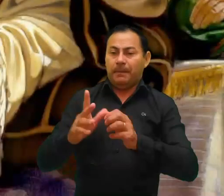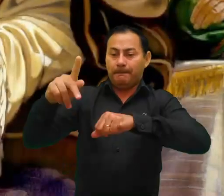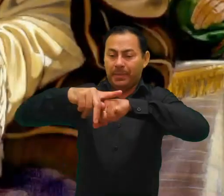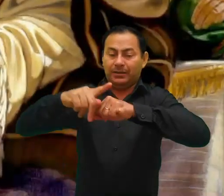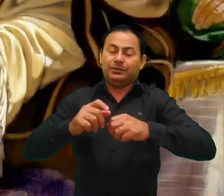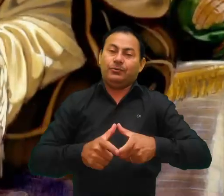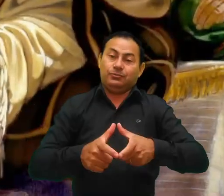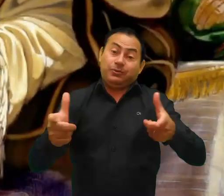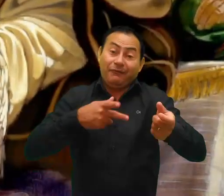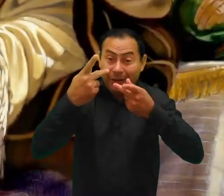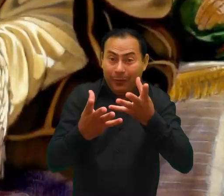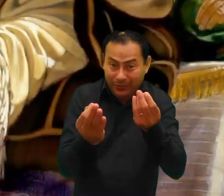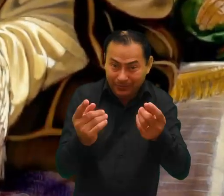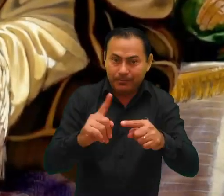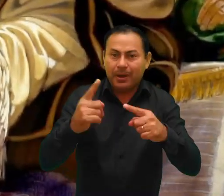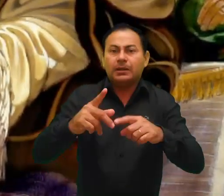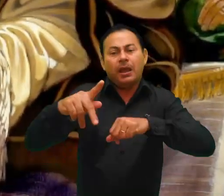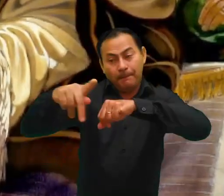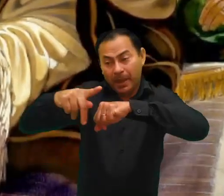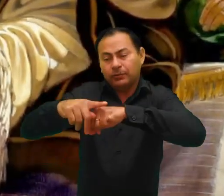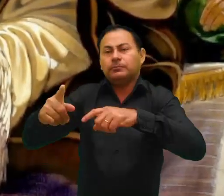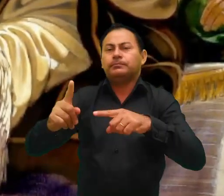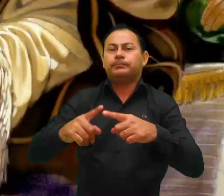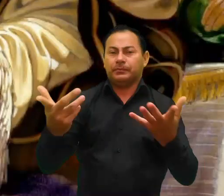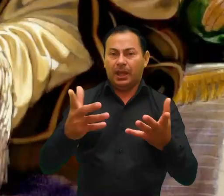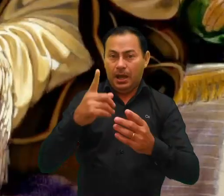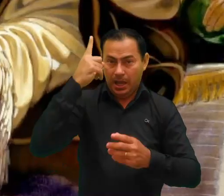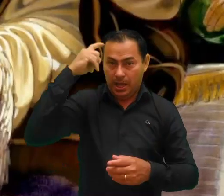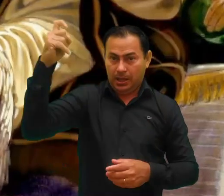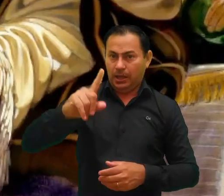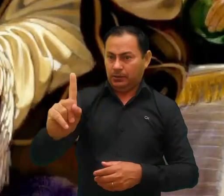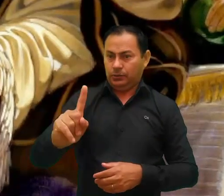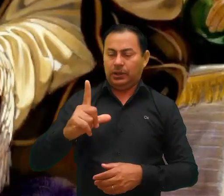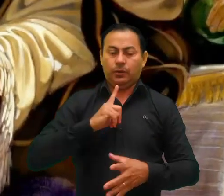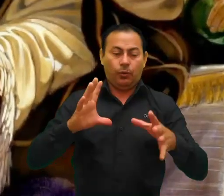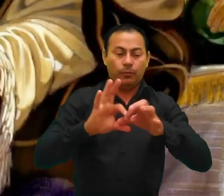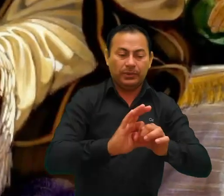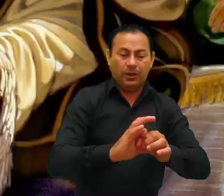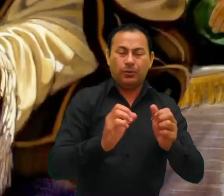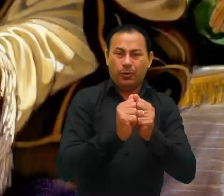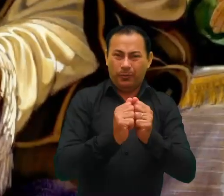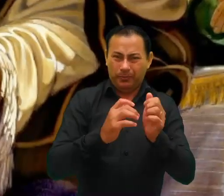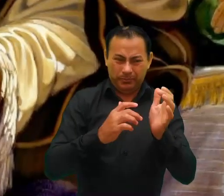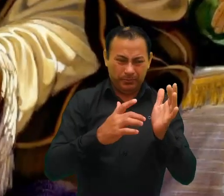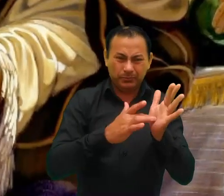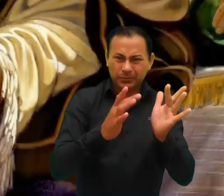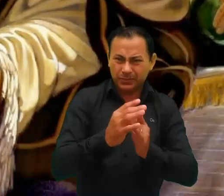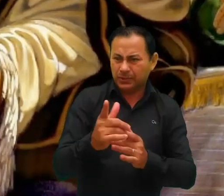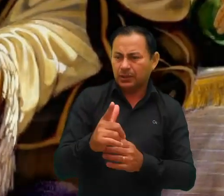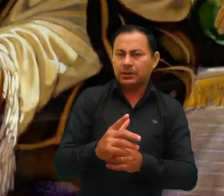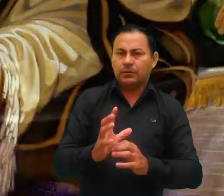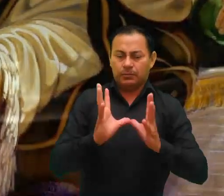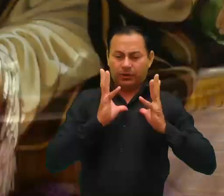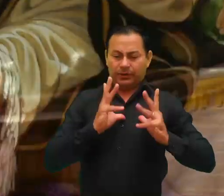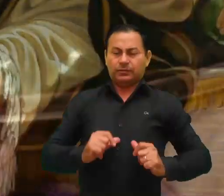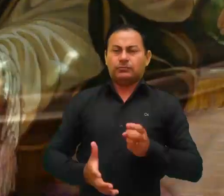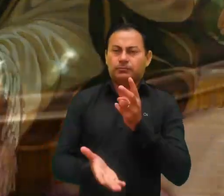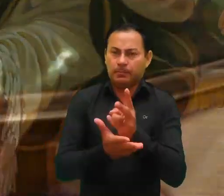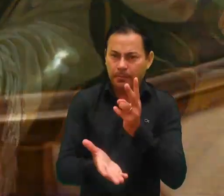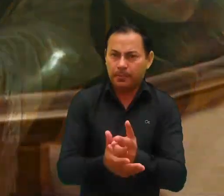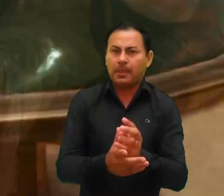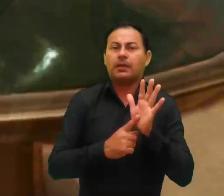já exagerou, né? Bom, mas esse era Pedro. Esta ideia de não ter comunhão comigo sem uma purificação